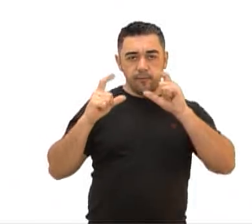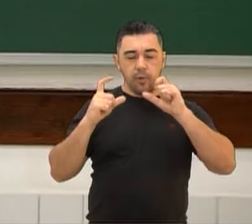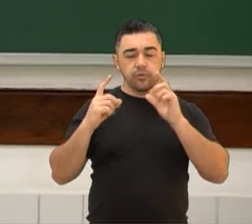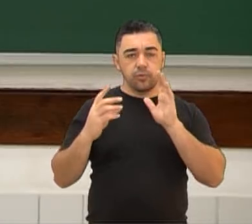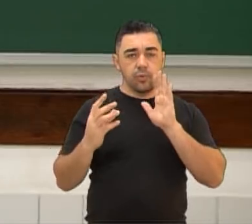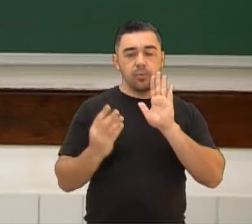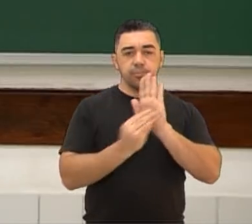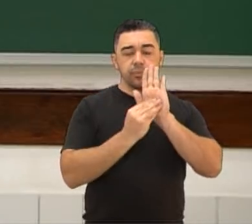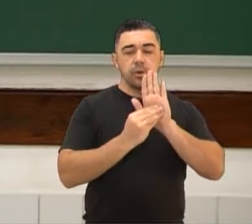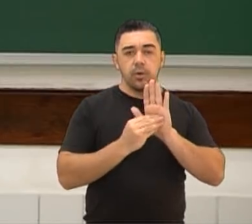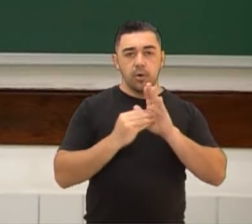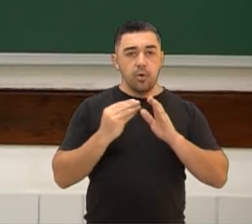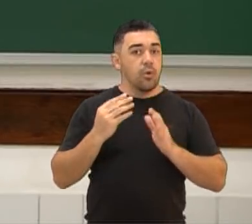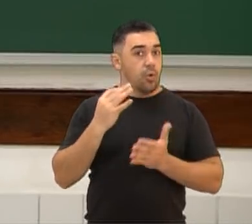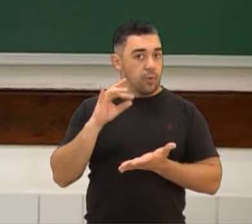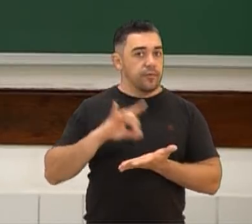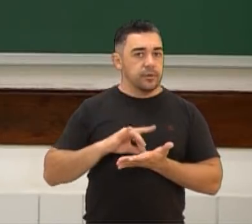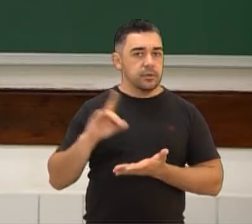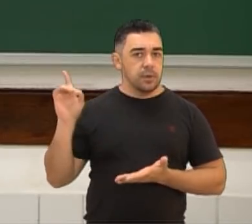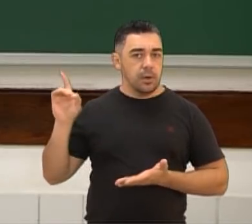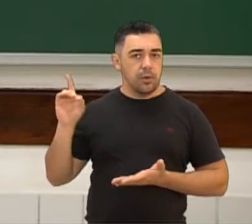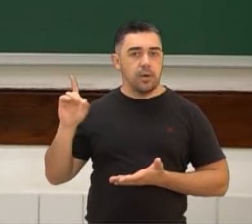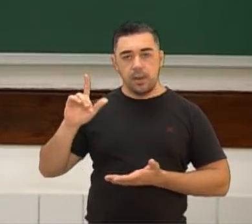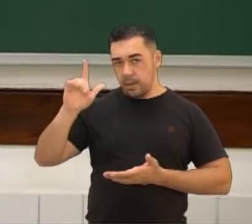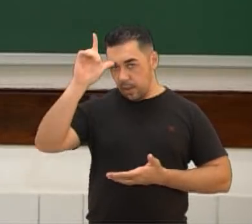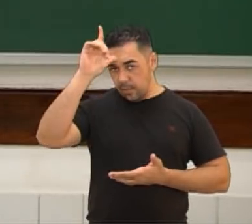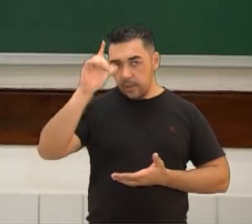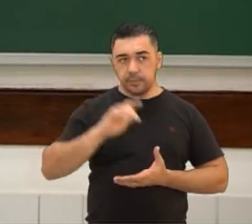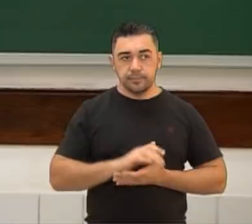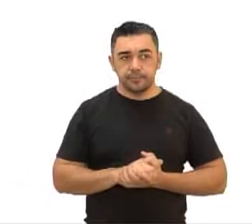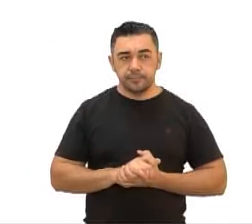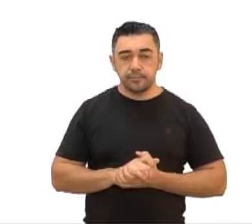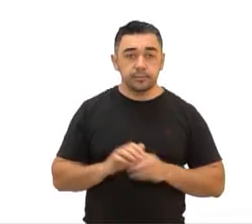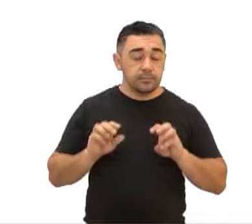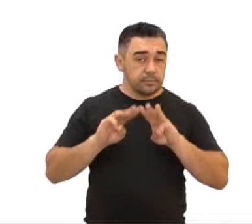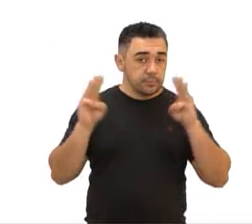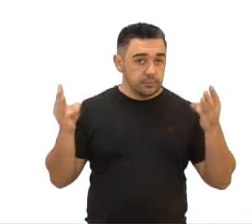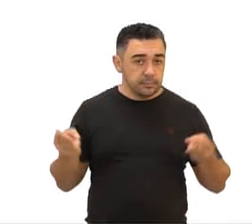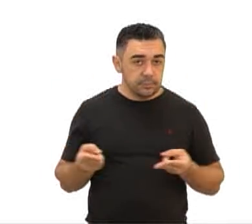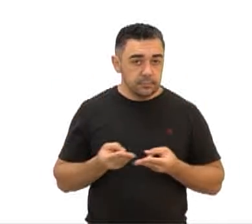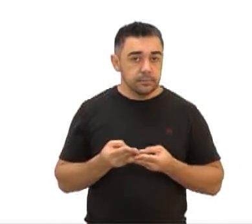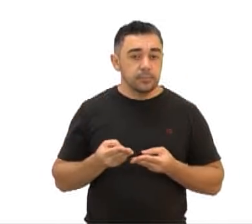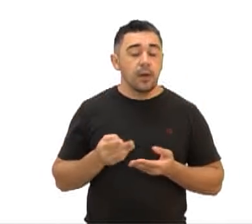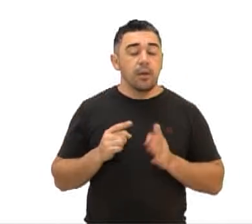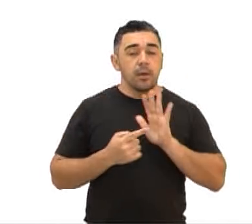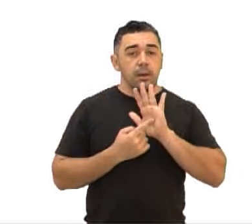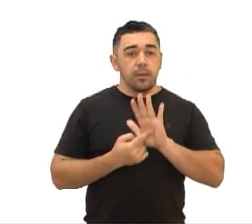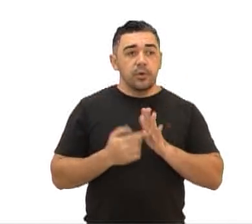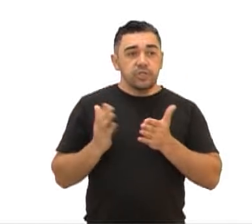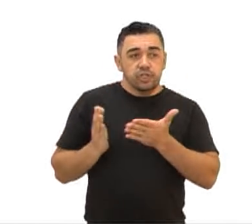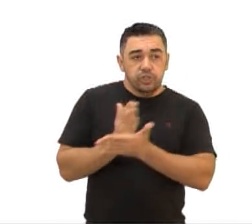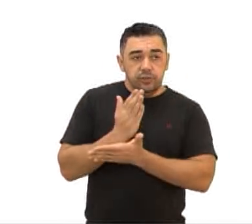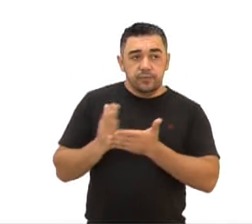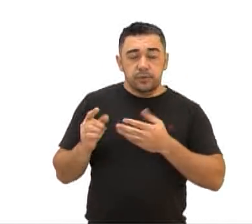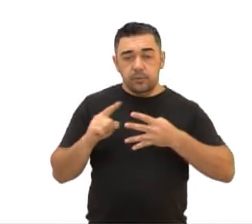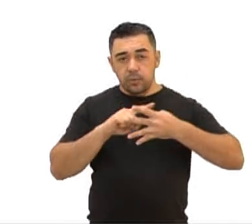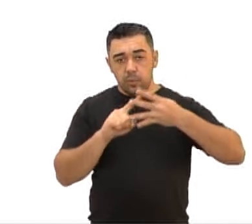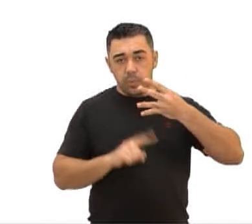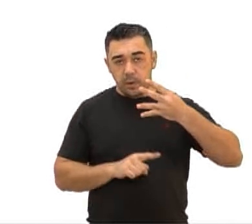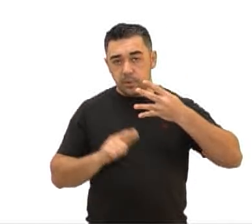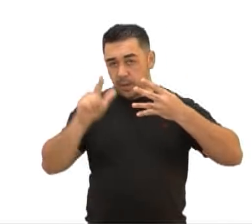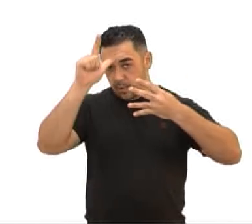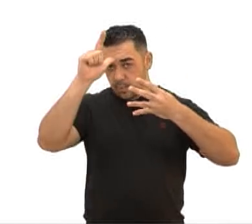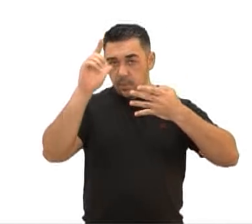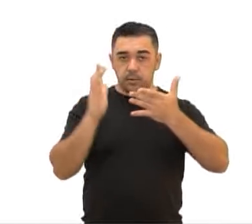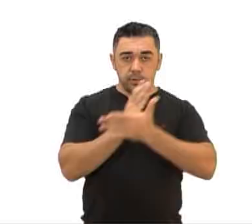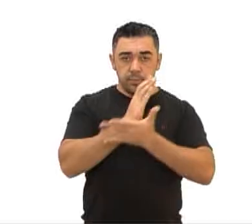de Potsdam, na Alemanha. Aqui um mapa que mostra a divisão da Alemanha por essa Conferência